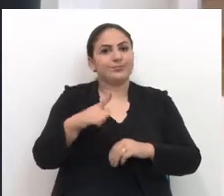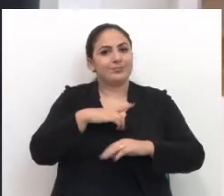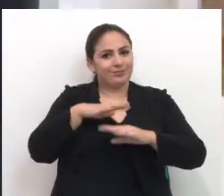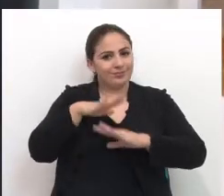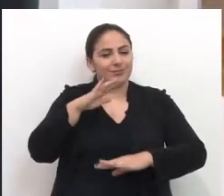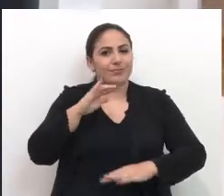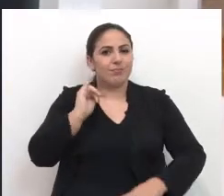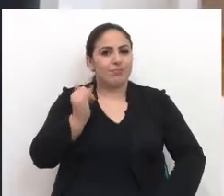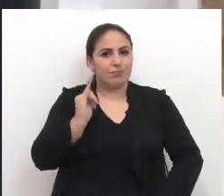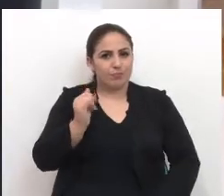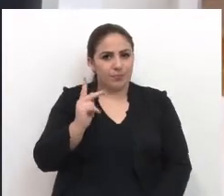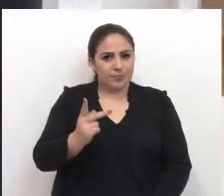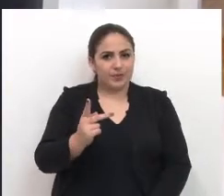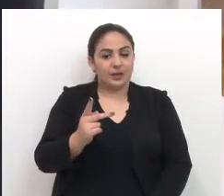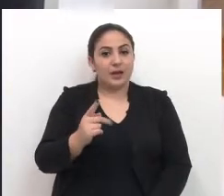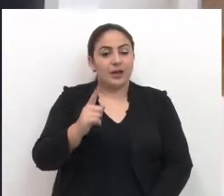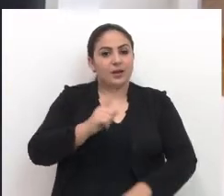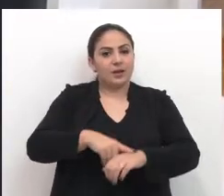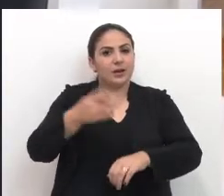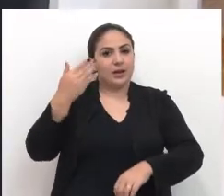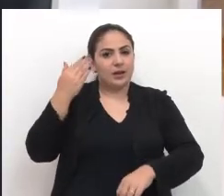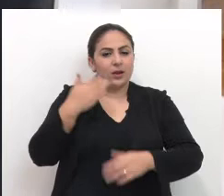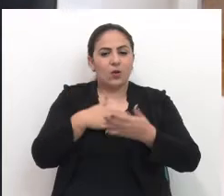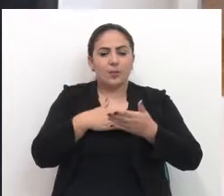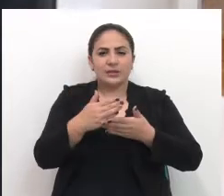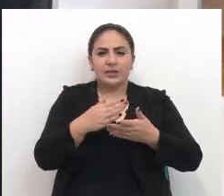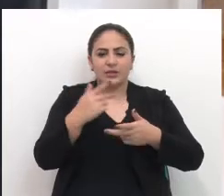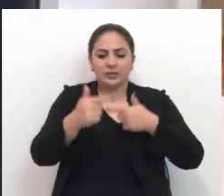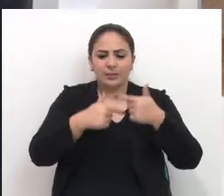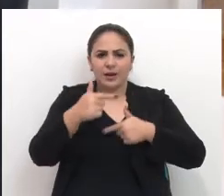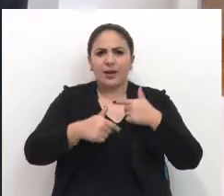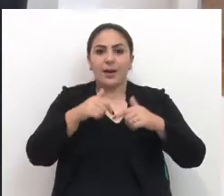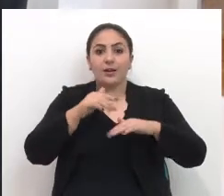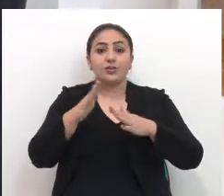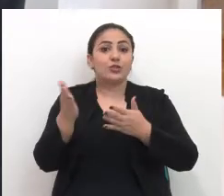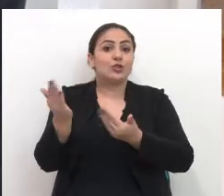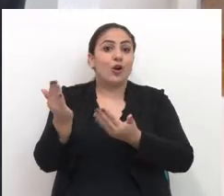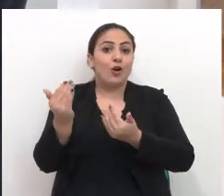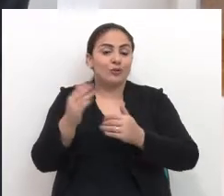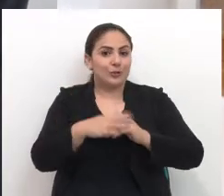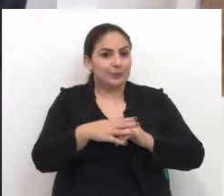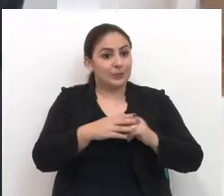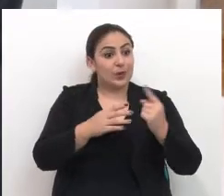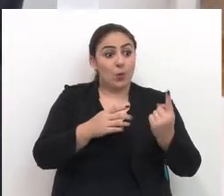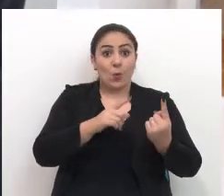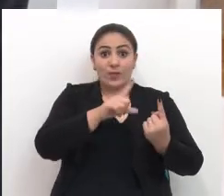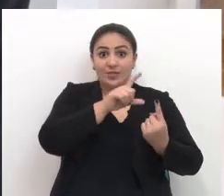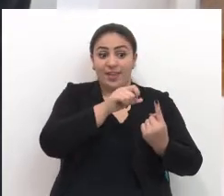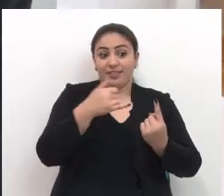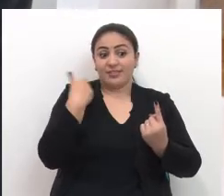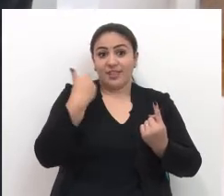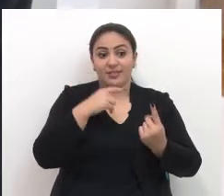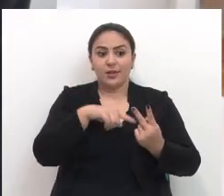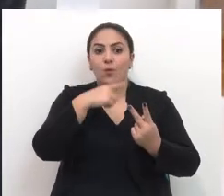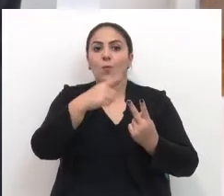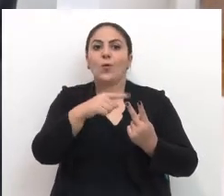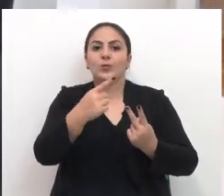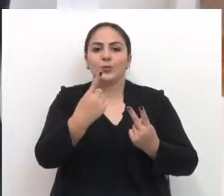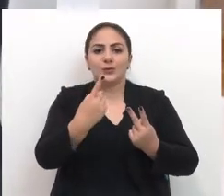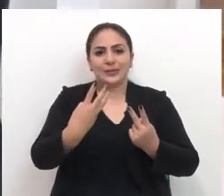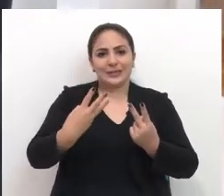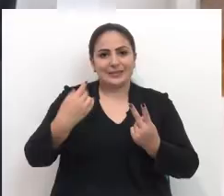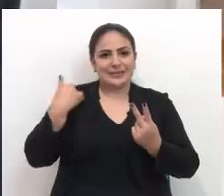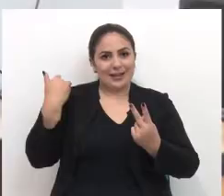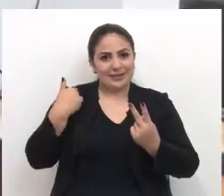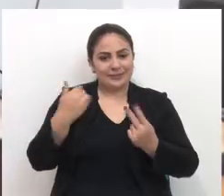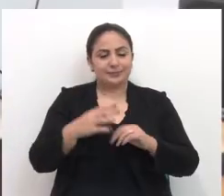mais história. Naquela época, eles começaram a trabalhar muito jovens, um com 10 e outro com